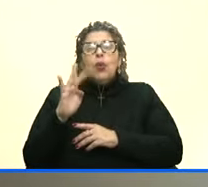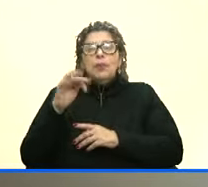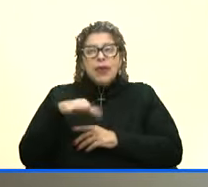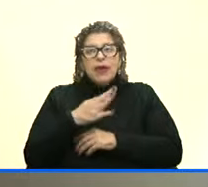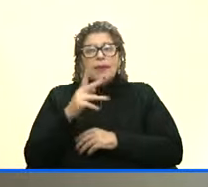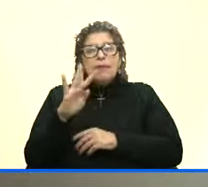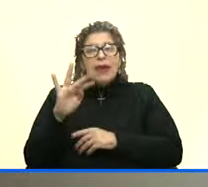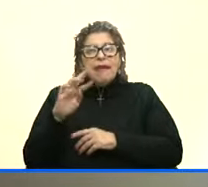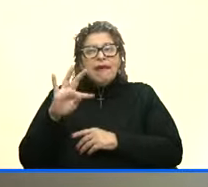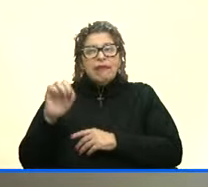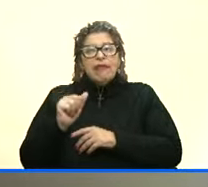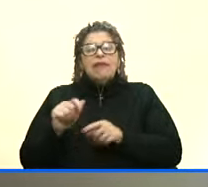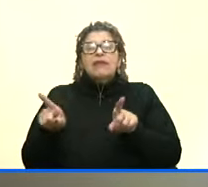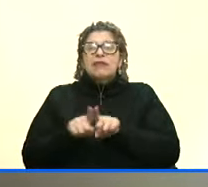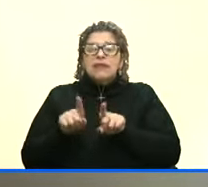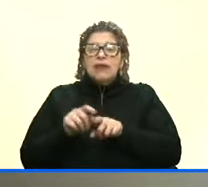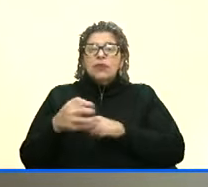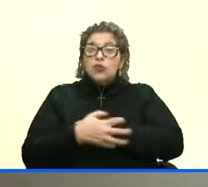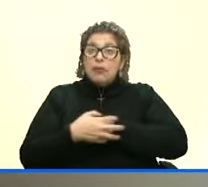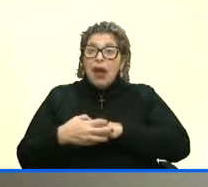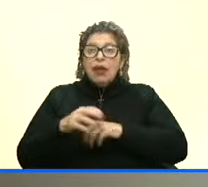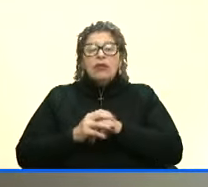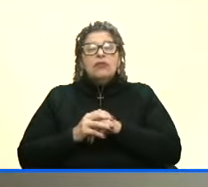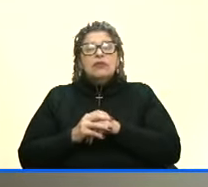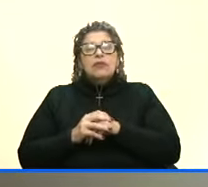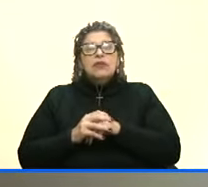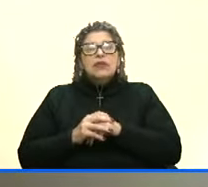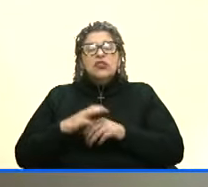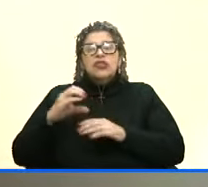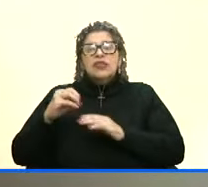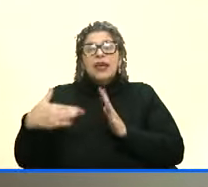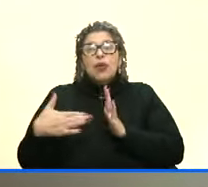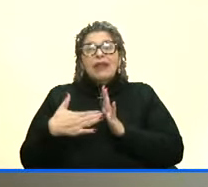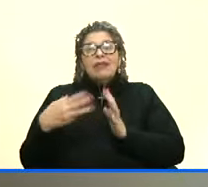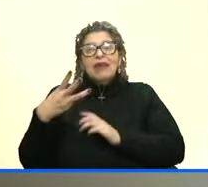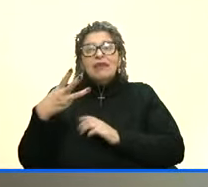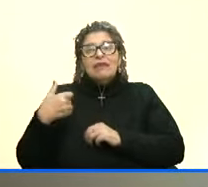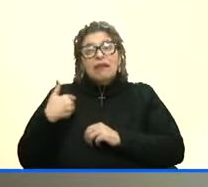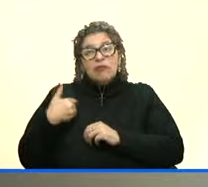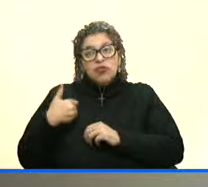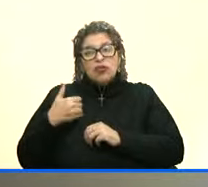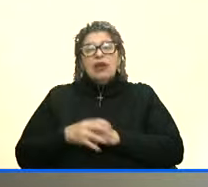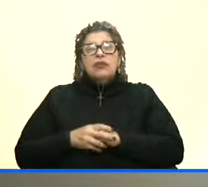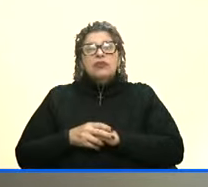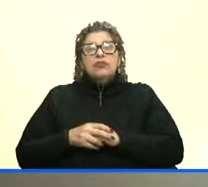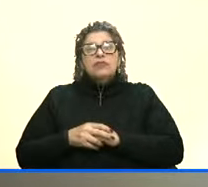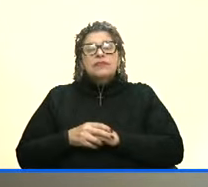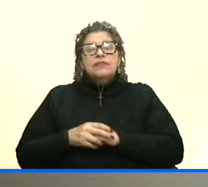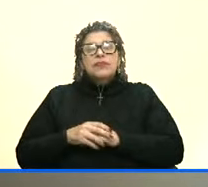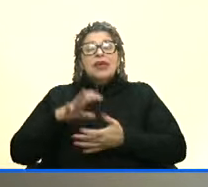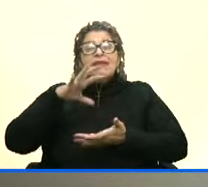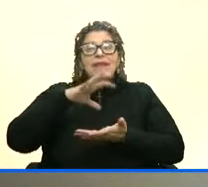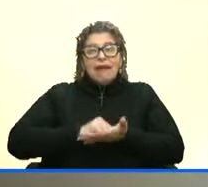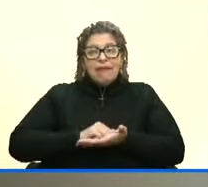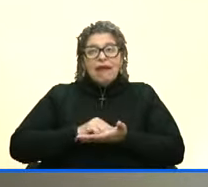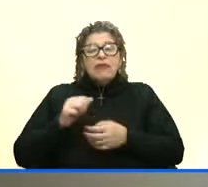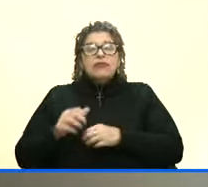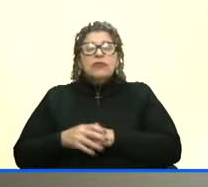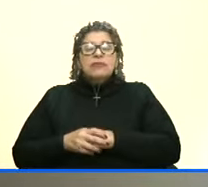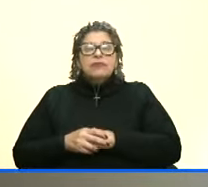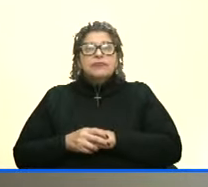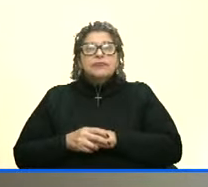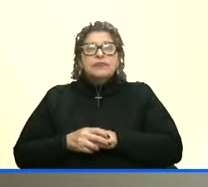maior procura é entre as idades de 0 a 3 anos. E esse cadastro, então, que eu comecei